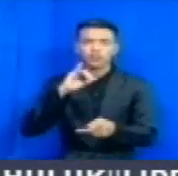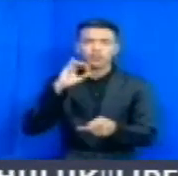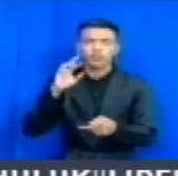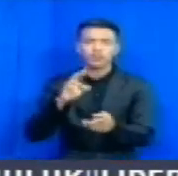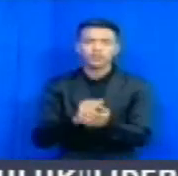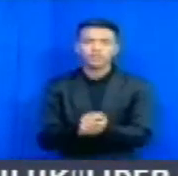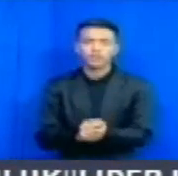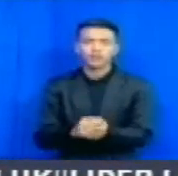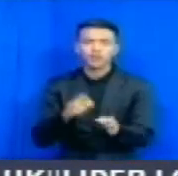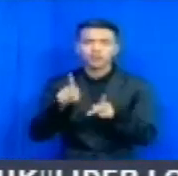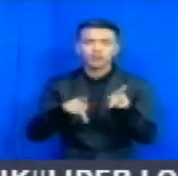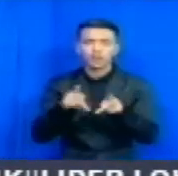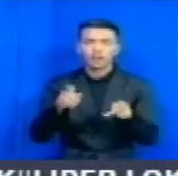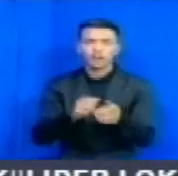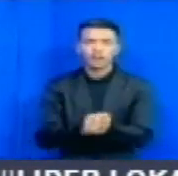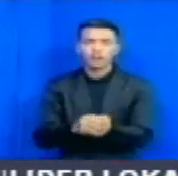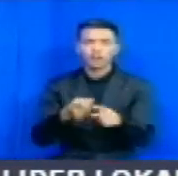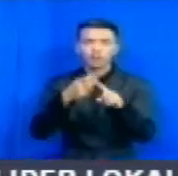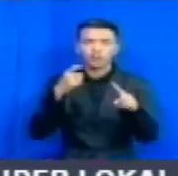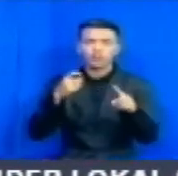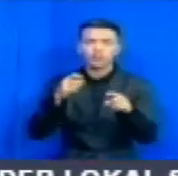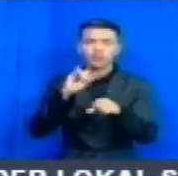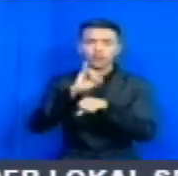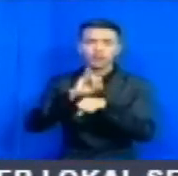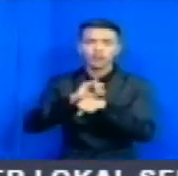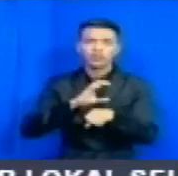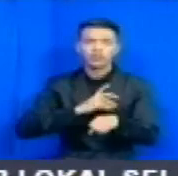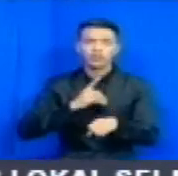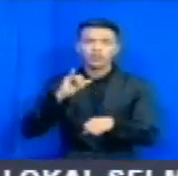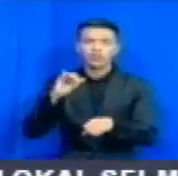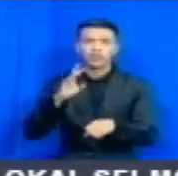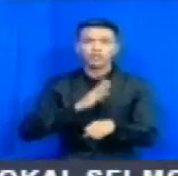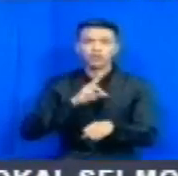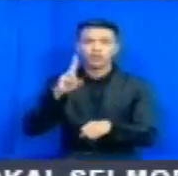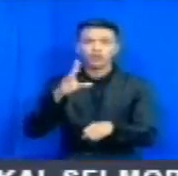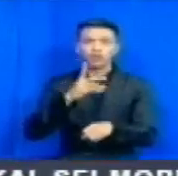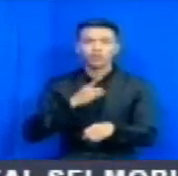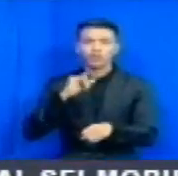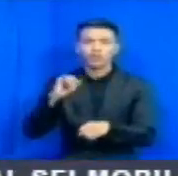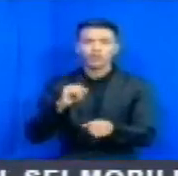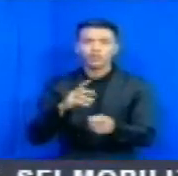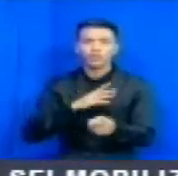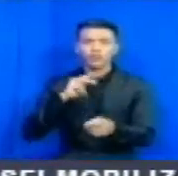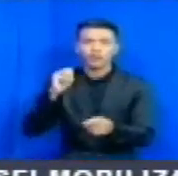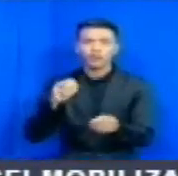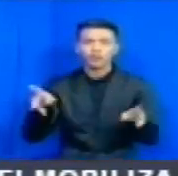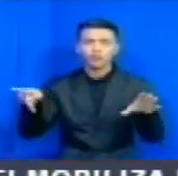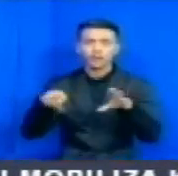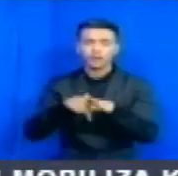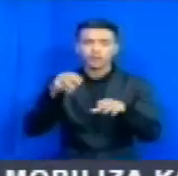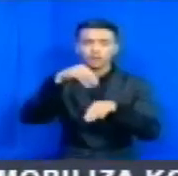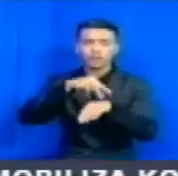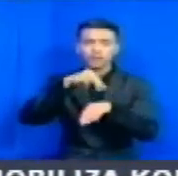de Ney, Serani Católica Rússia Diocese Dili, Baucau Novo Bonaro, se participa a missa agradecimento,